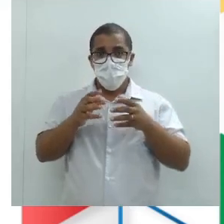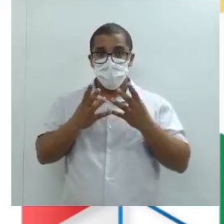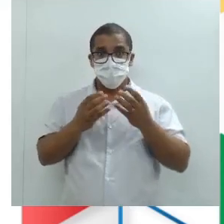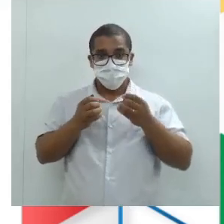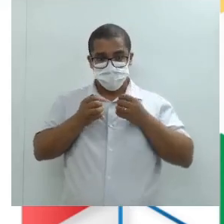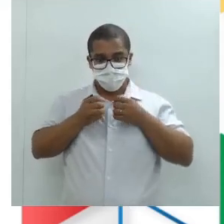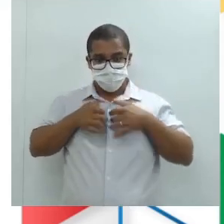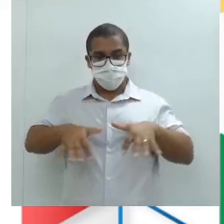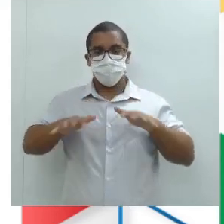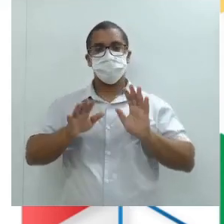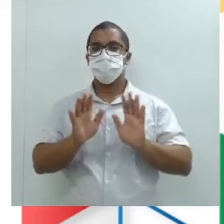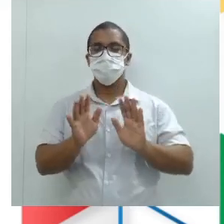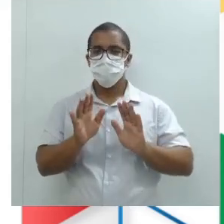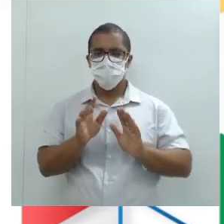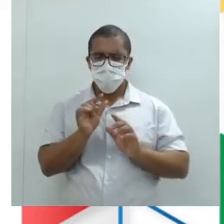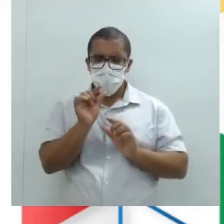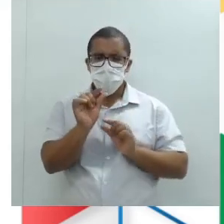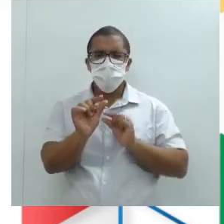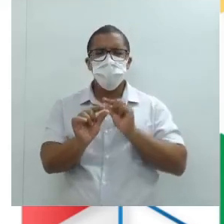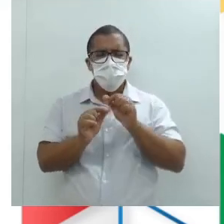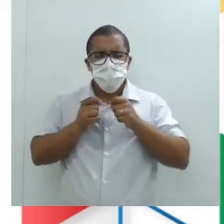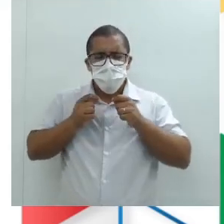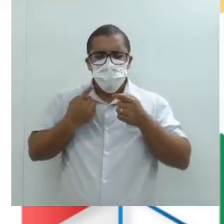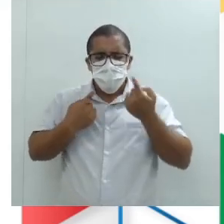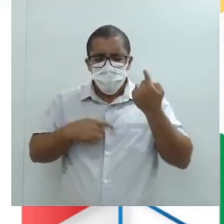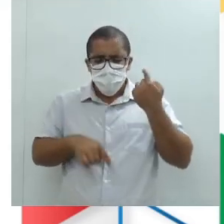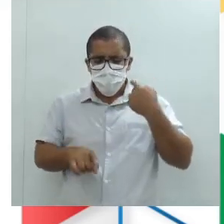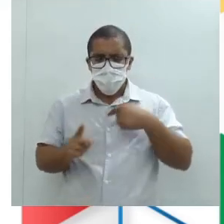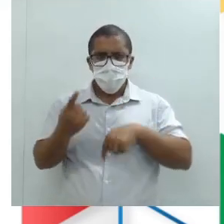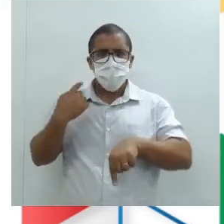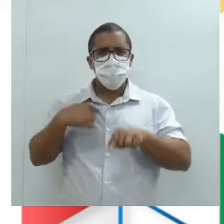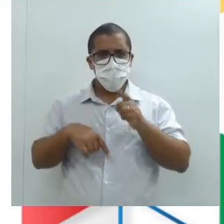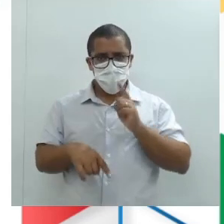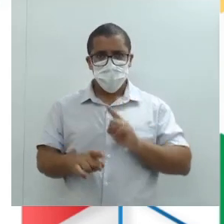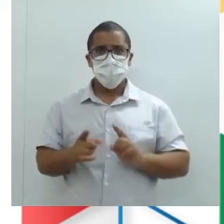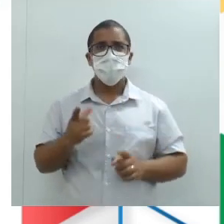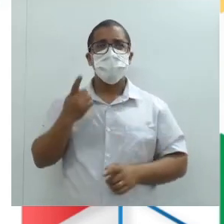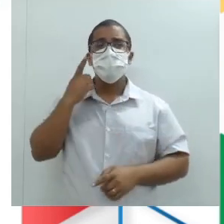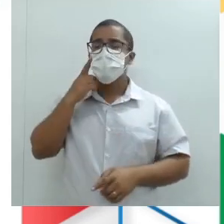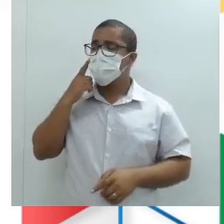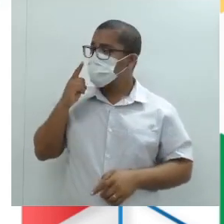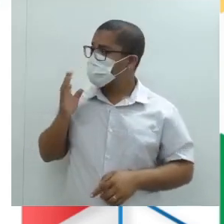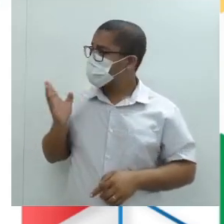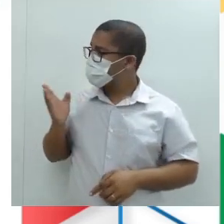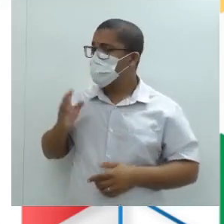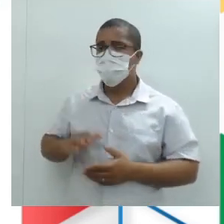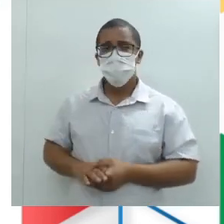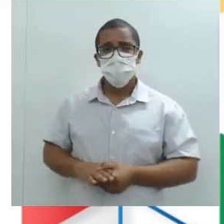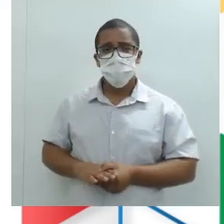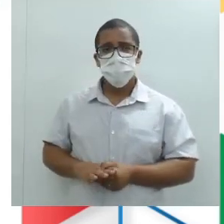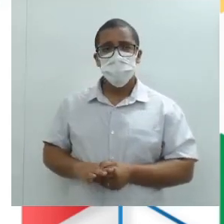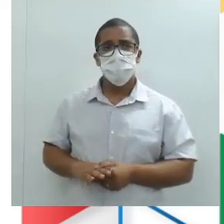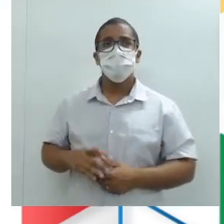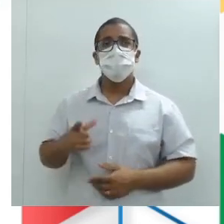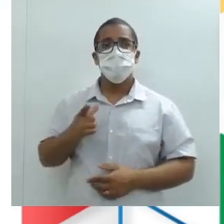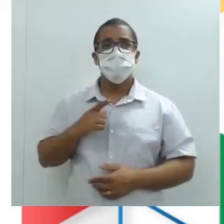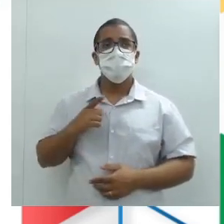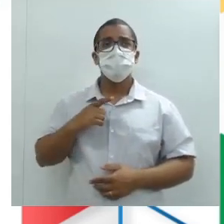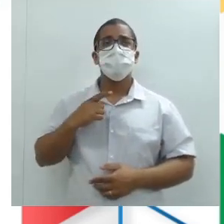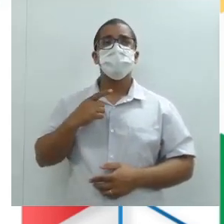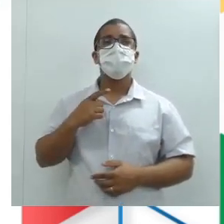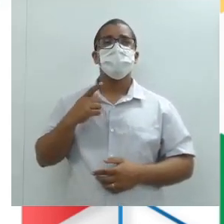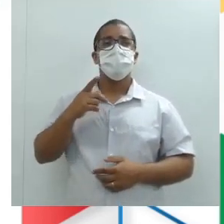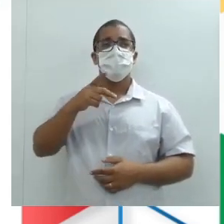aí as principais glândulas do sistema endócrino que está na telinha. Então eu tenho a glândula